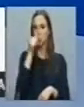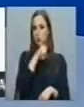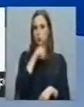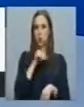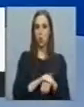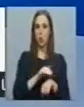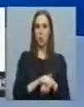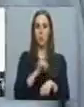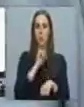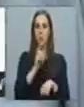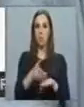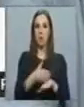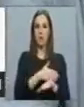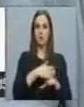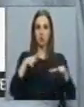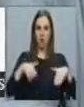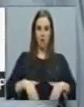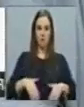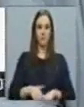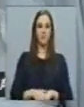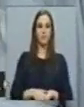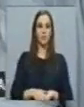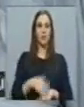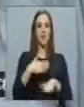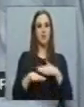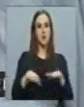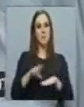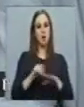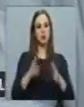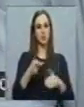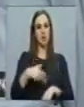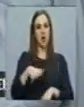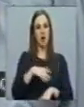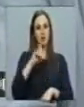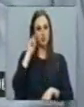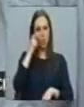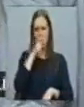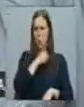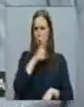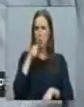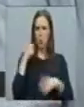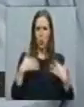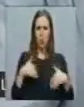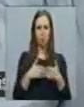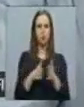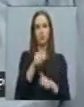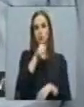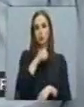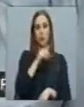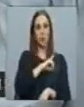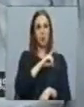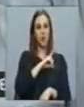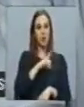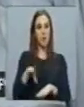pré-aviso de greve. É preciso ir mais longe, principalmente no setor que sofreu aquilo que sofreu. Tudo o que sofreu o privado, mais